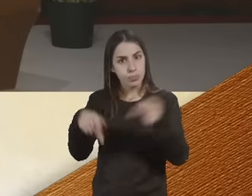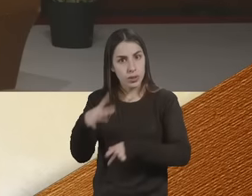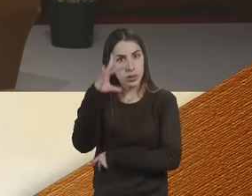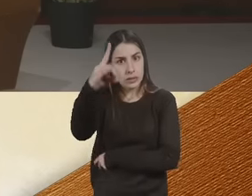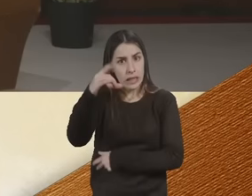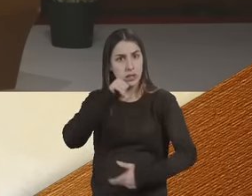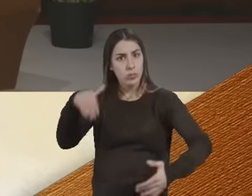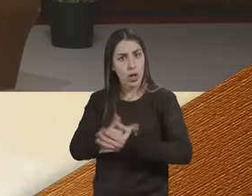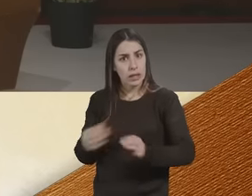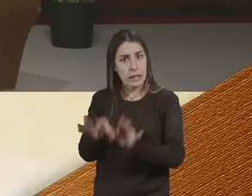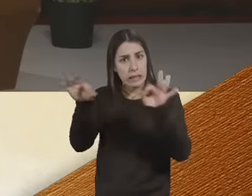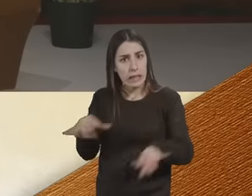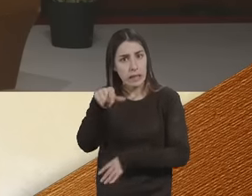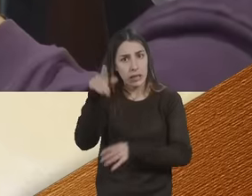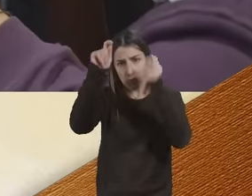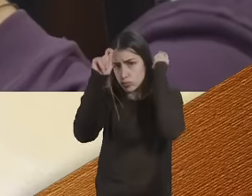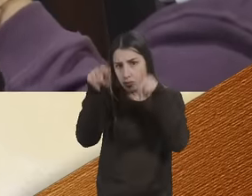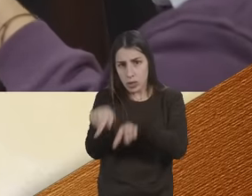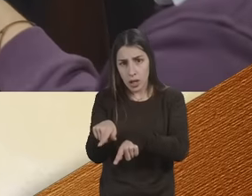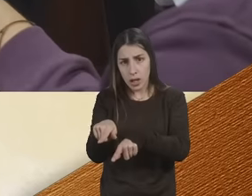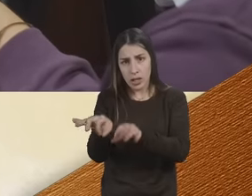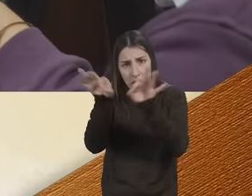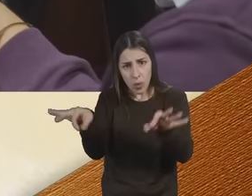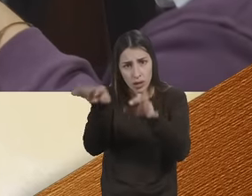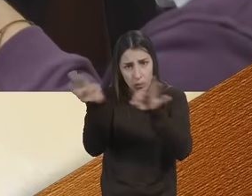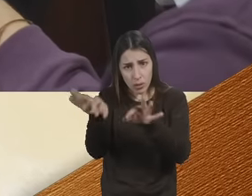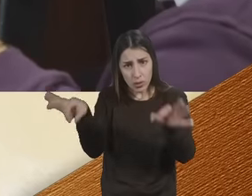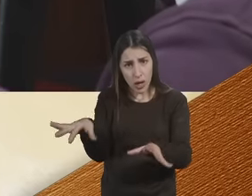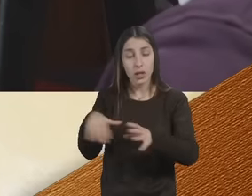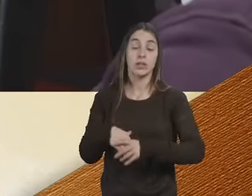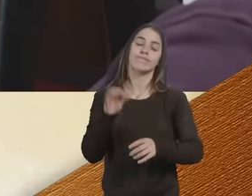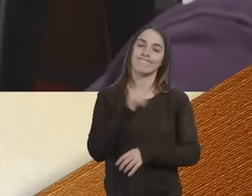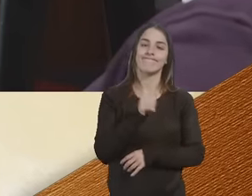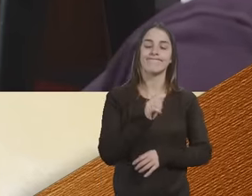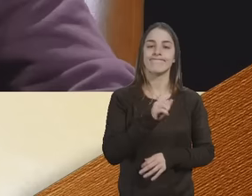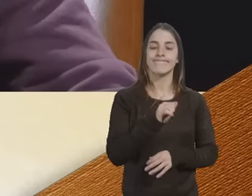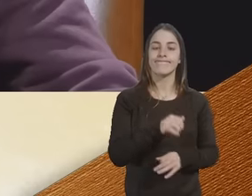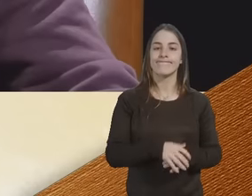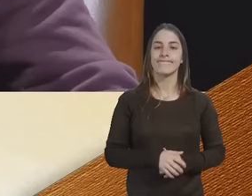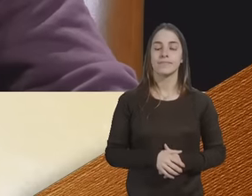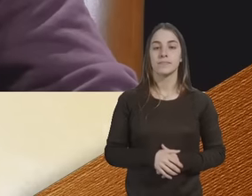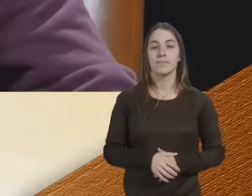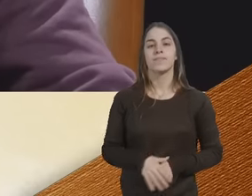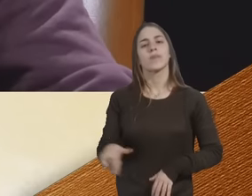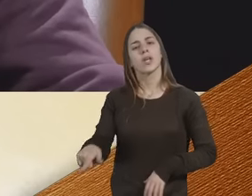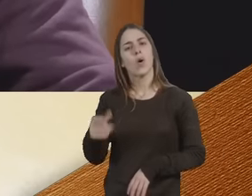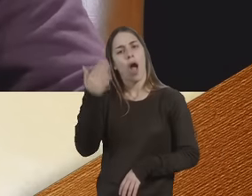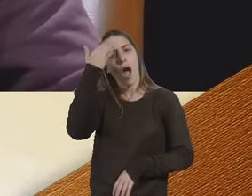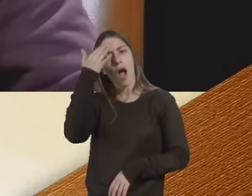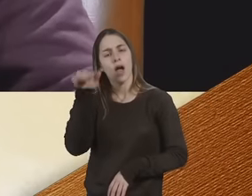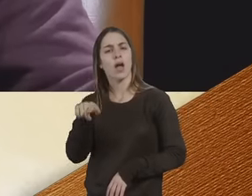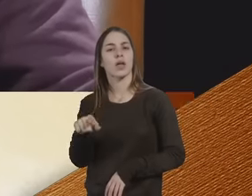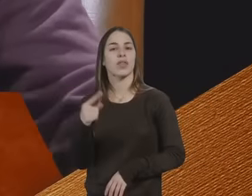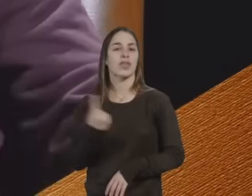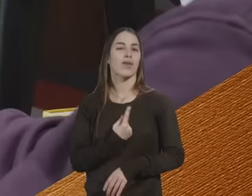6 animais mortos assim, com pingus na cabeça? Exatamente. Chapéus de pingu na cabeça? Exatamente. Eu começo a achar que isto é capaz de ser a